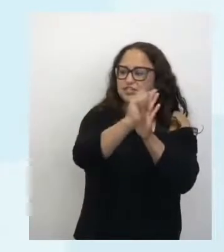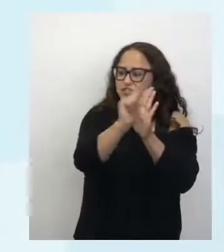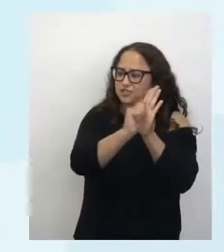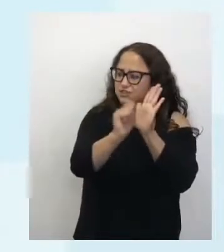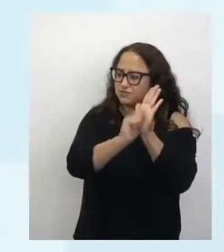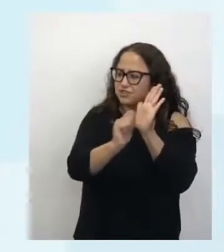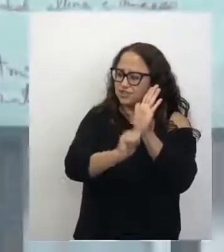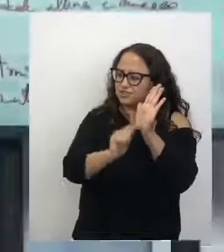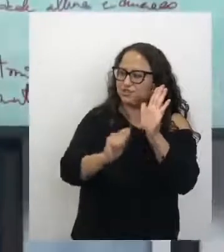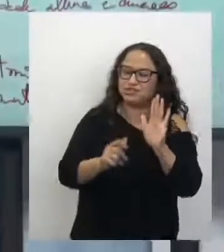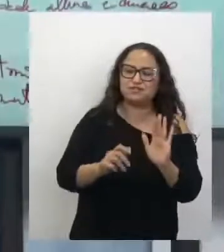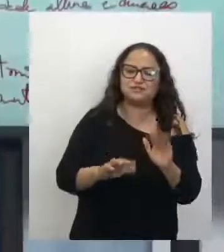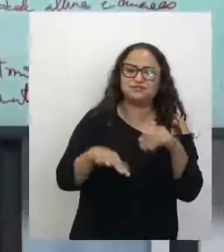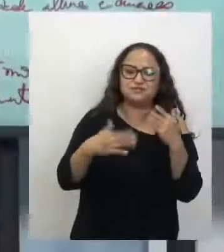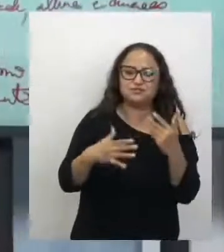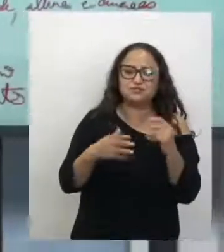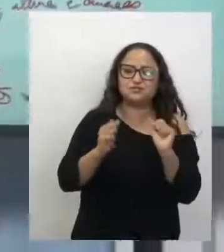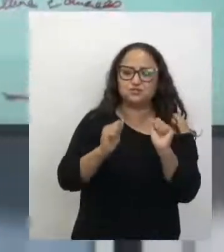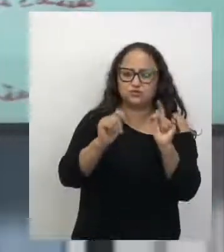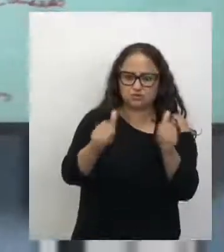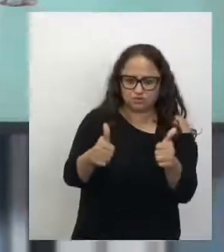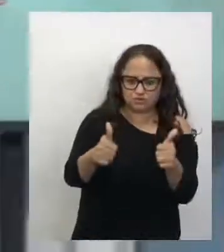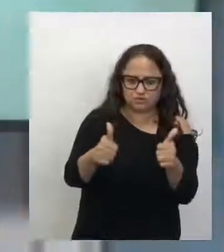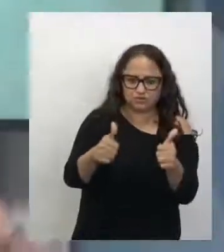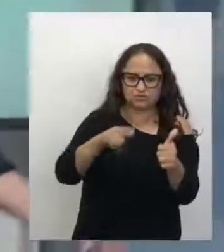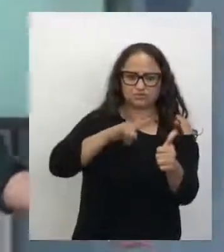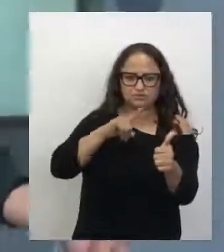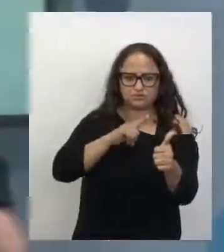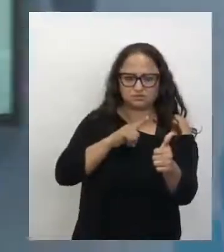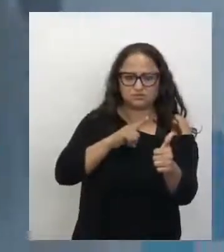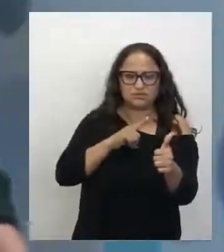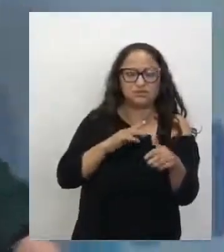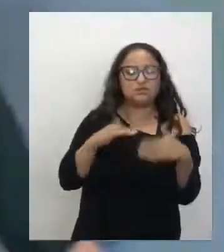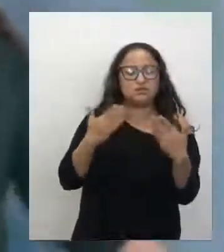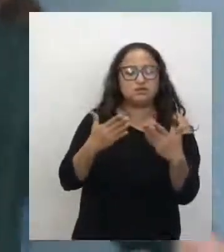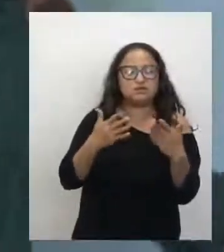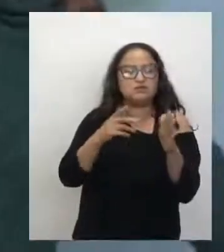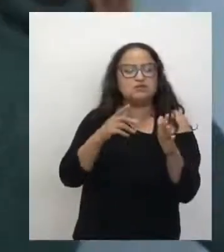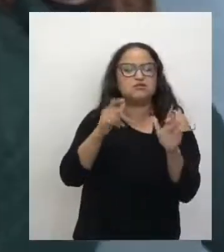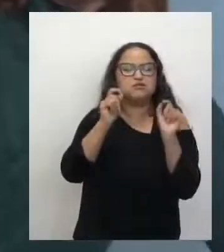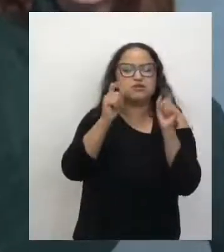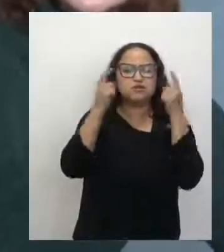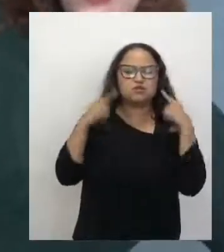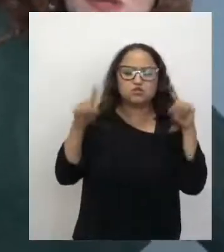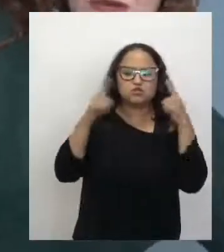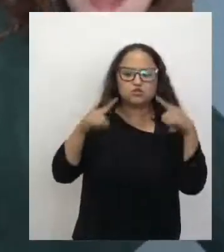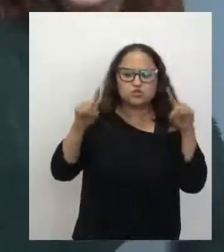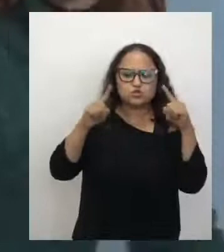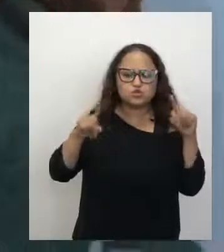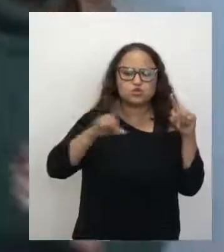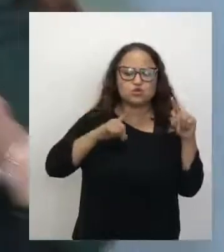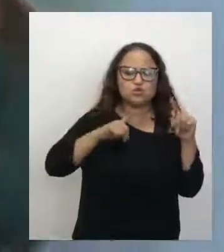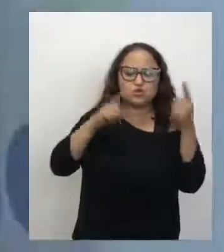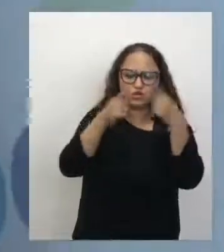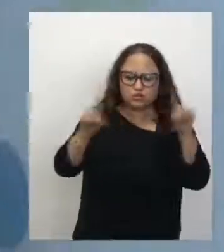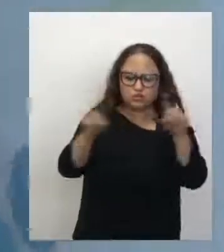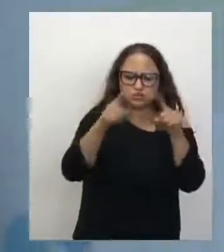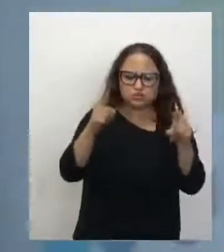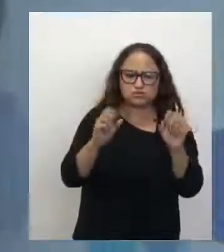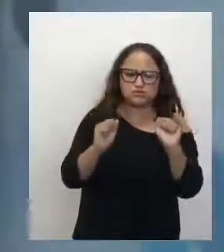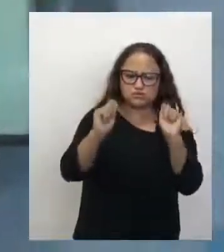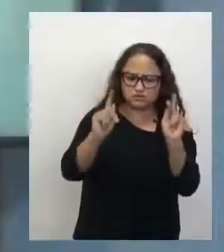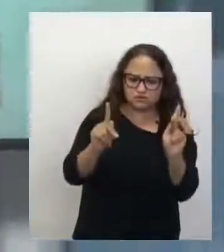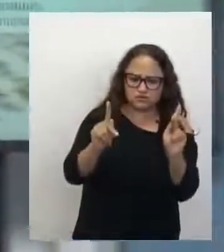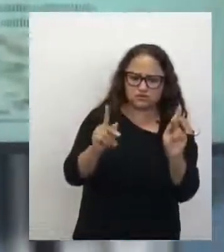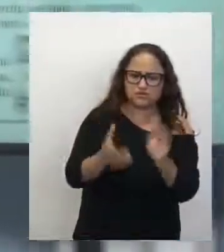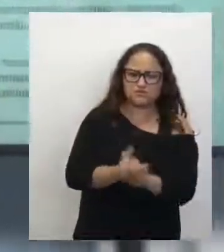tá todo mundo bem antenadinho, né? Bem afinadinho aí na questão sonora, na questão musical, certo? Olha só,